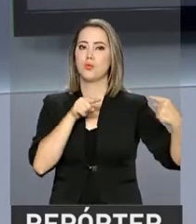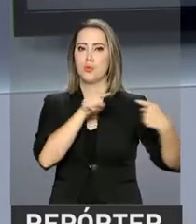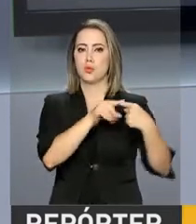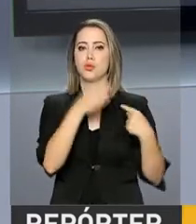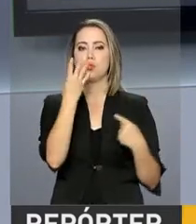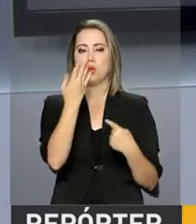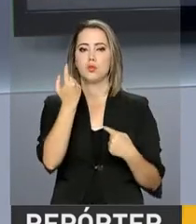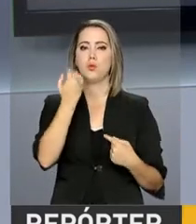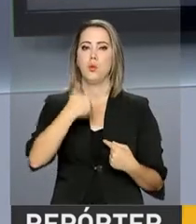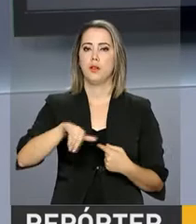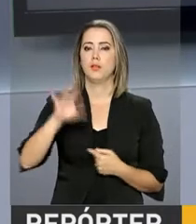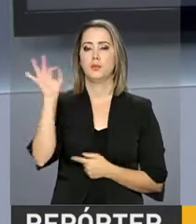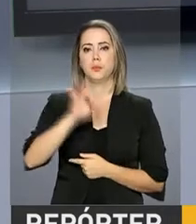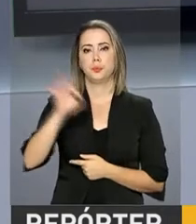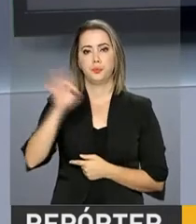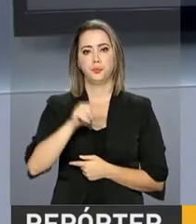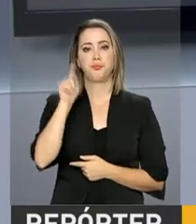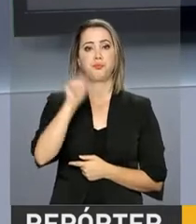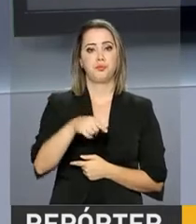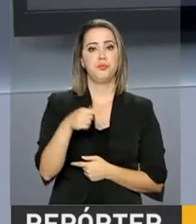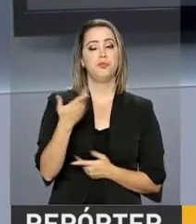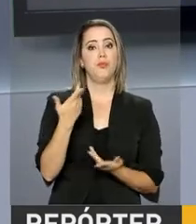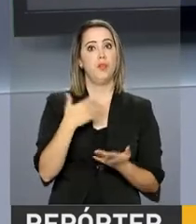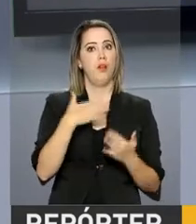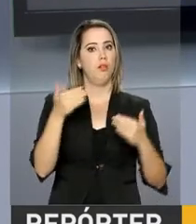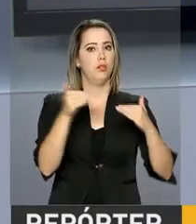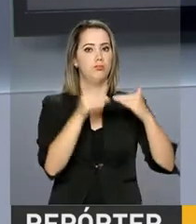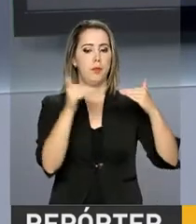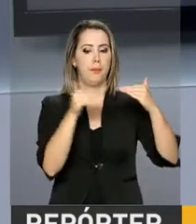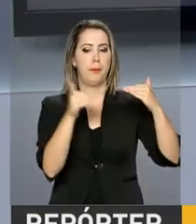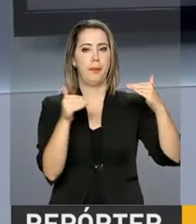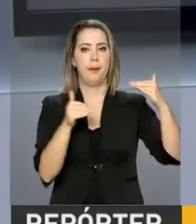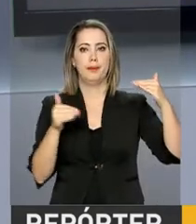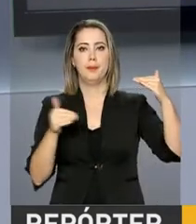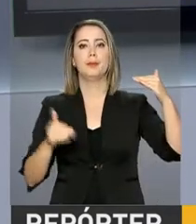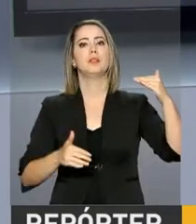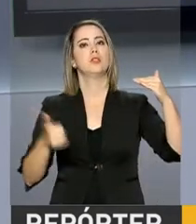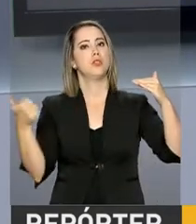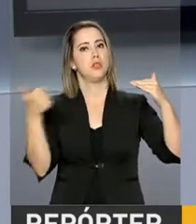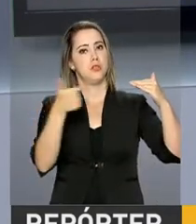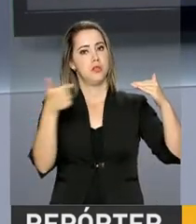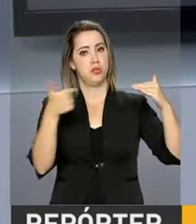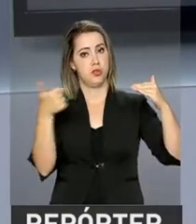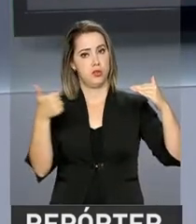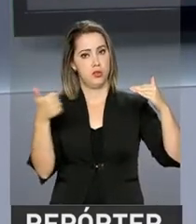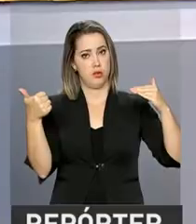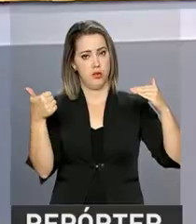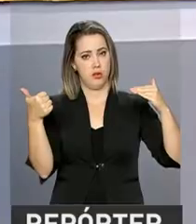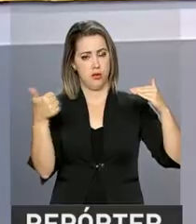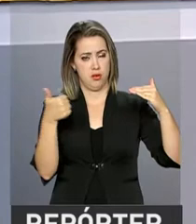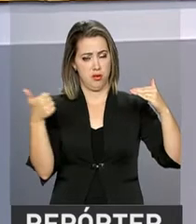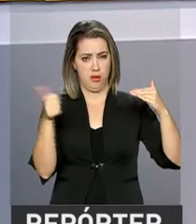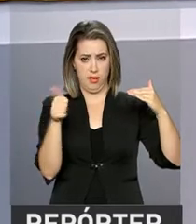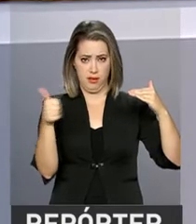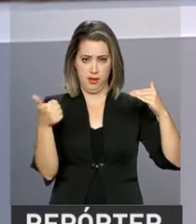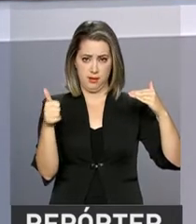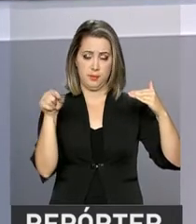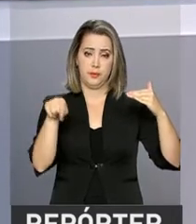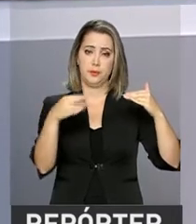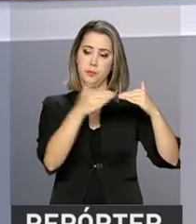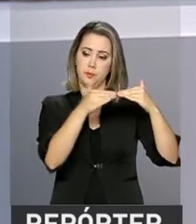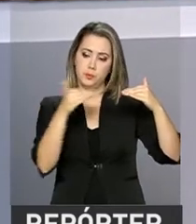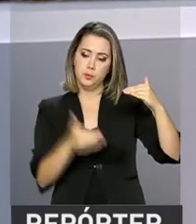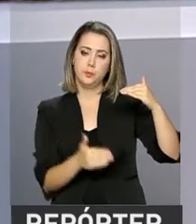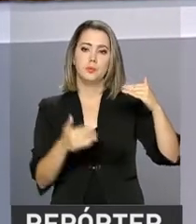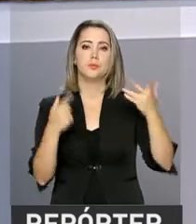4 6 por cento é a 11ª vez seguida que a projeção é reduzida e para o produto interno bruto